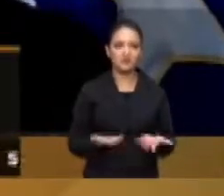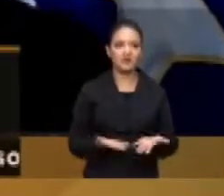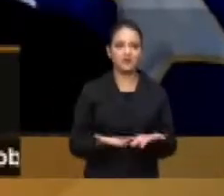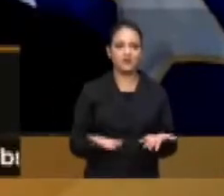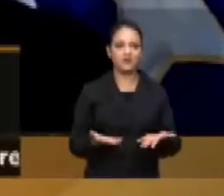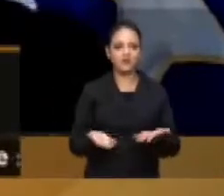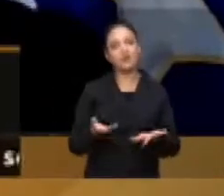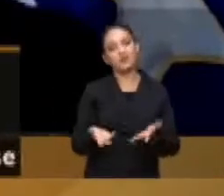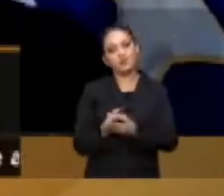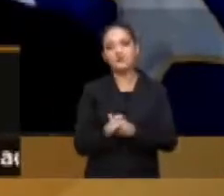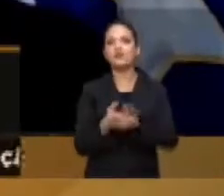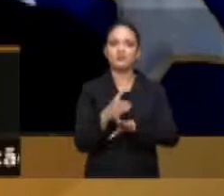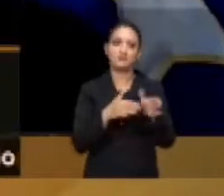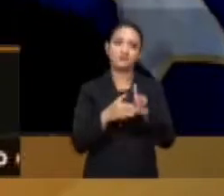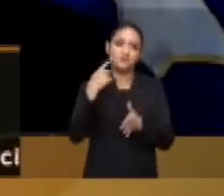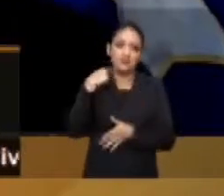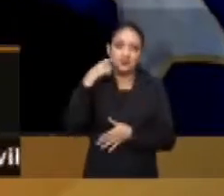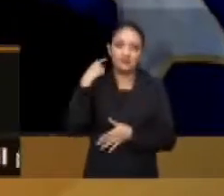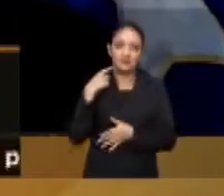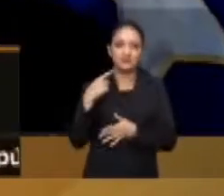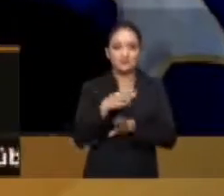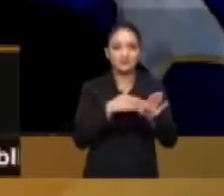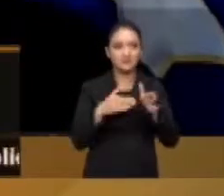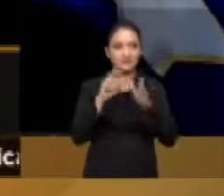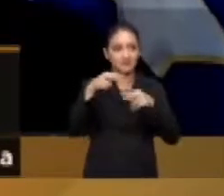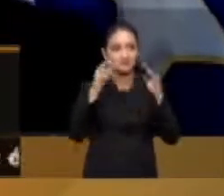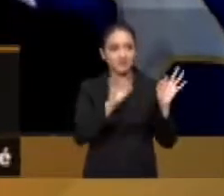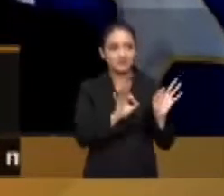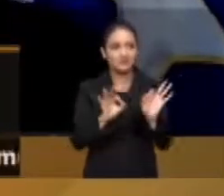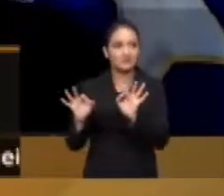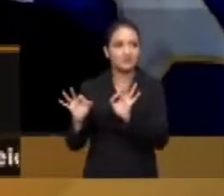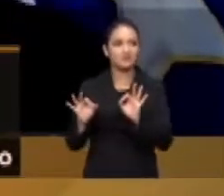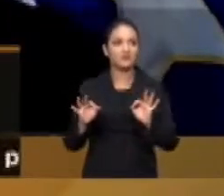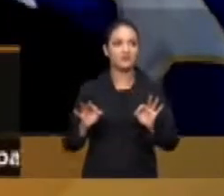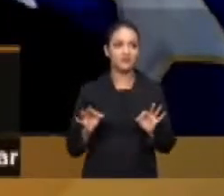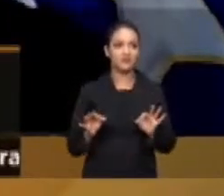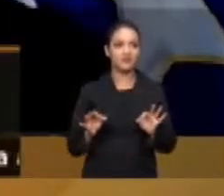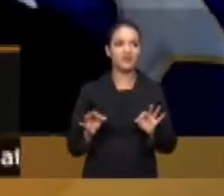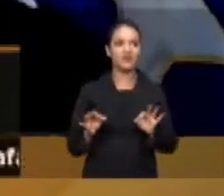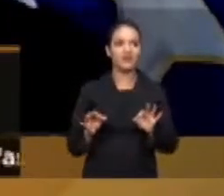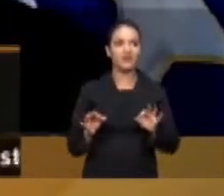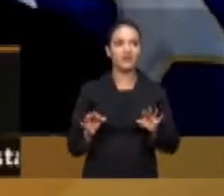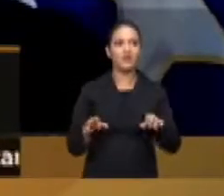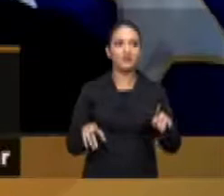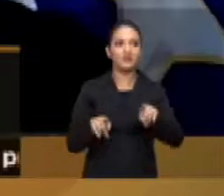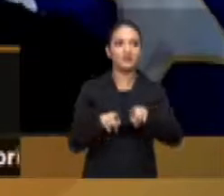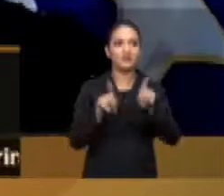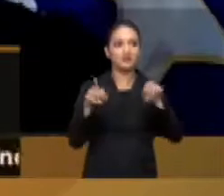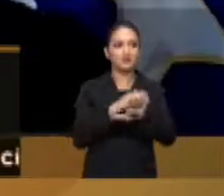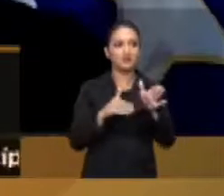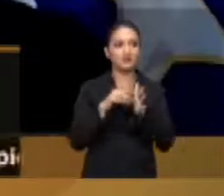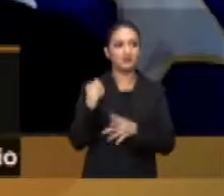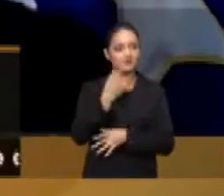nos acompanham na rede mundial de computadores. De tudo que nós ouvimos nas sustentações